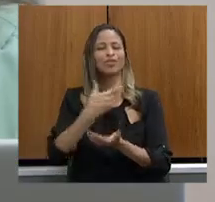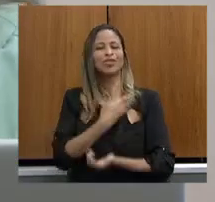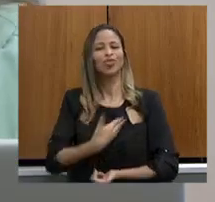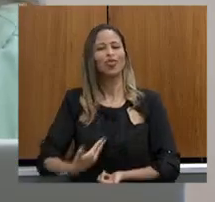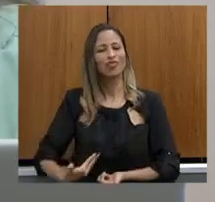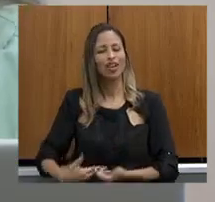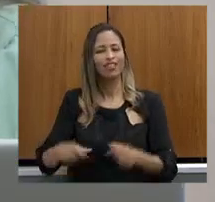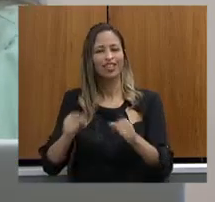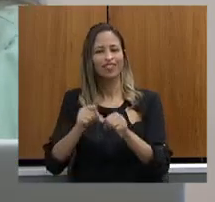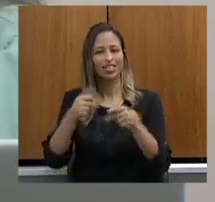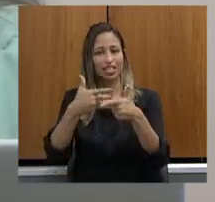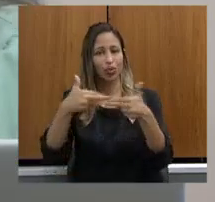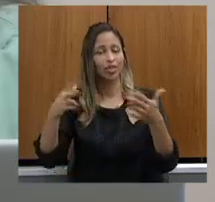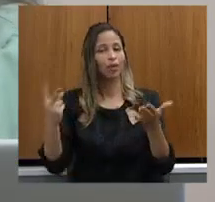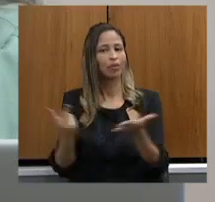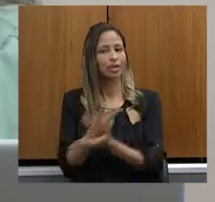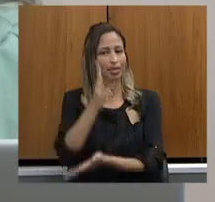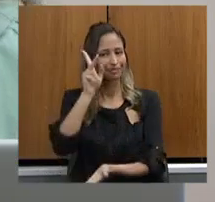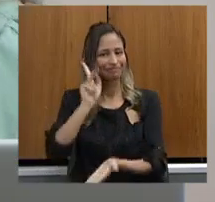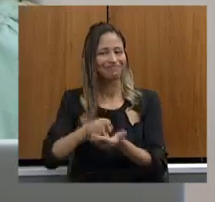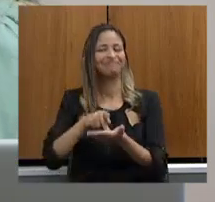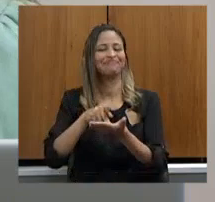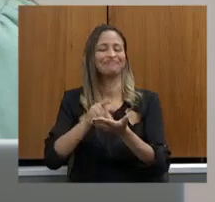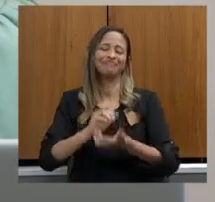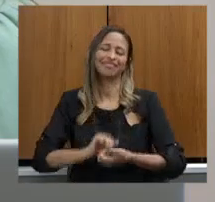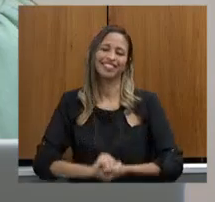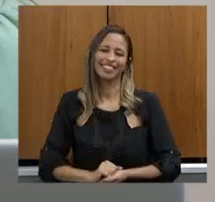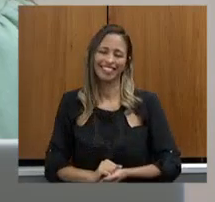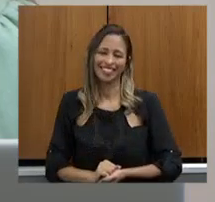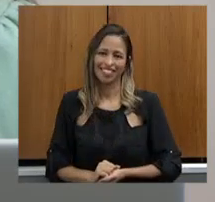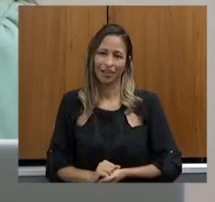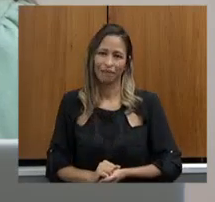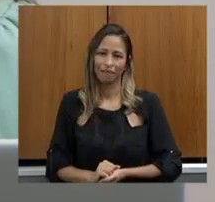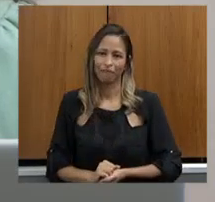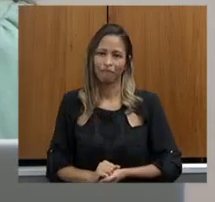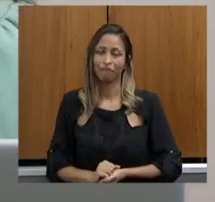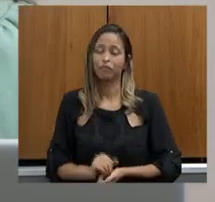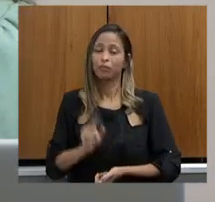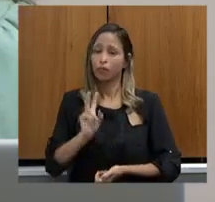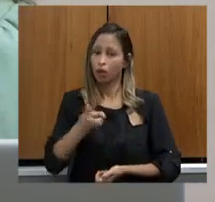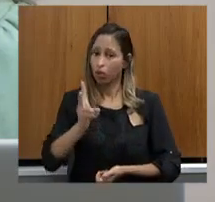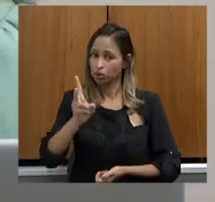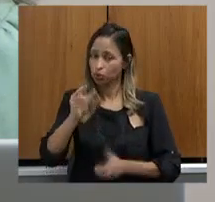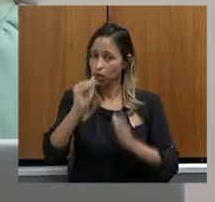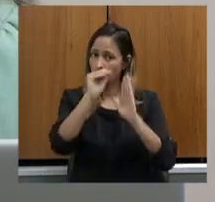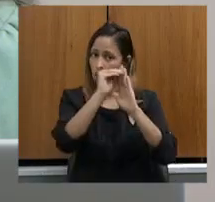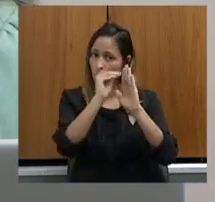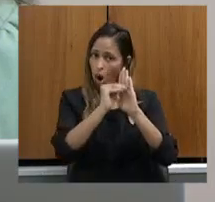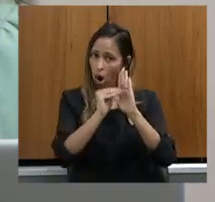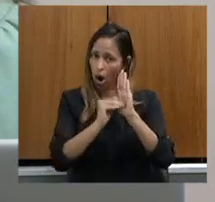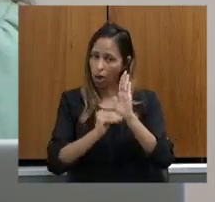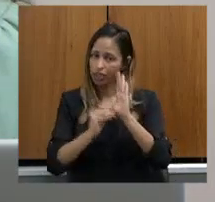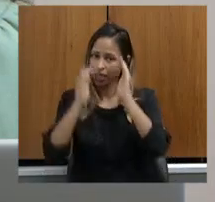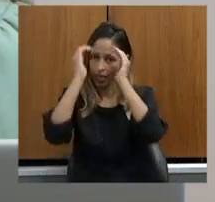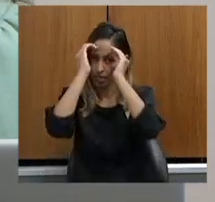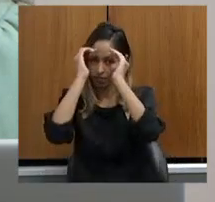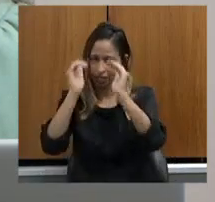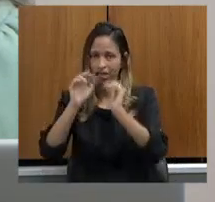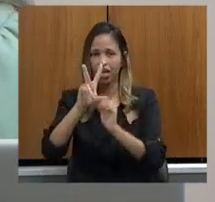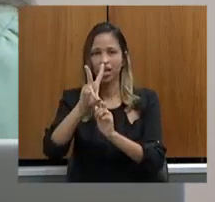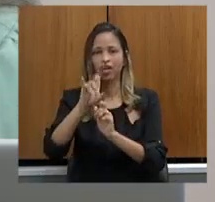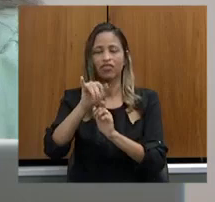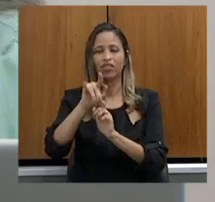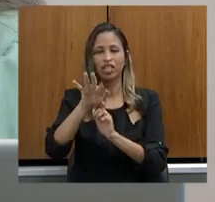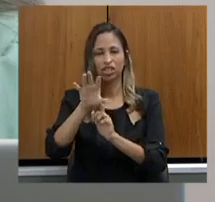que fazem as coisas acontecer né seguindo a dinâmica e a ordem de vida e respeitando Virgílio